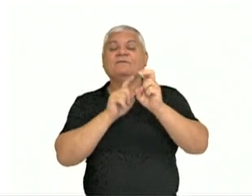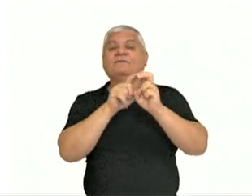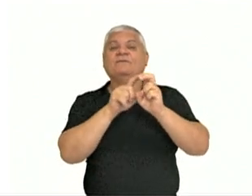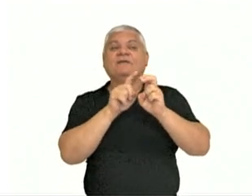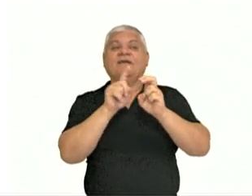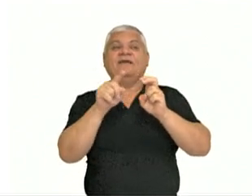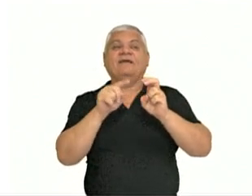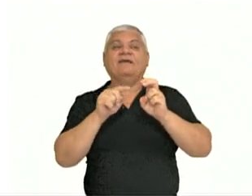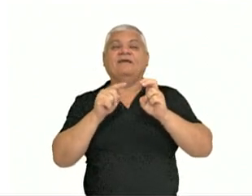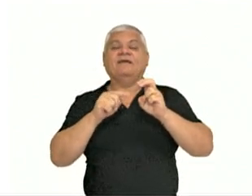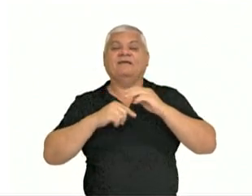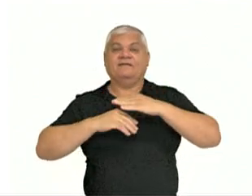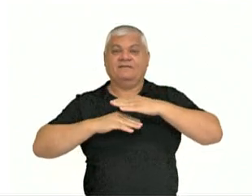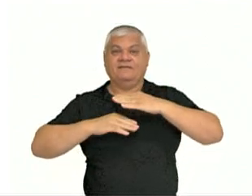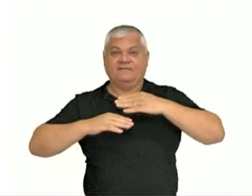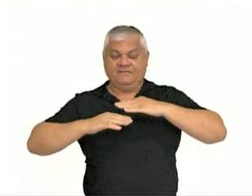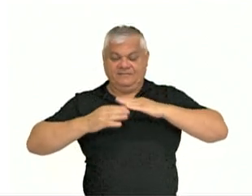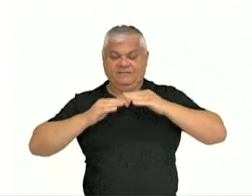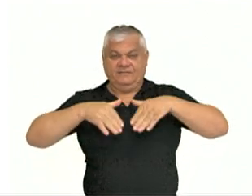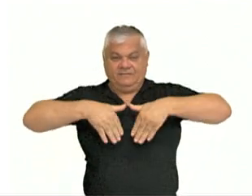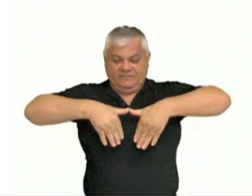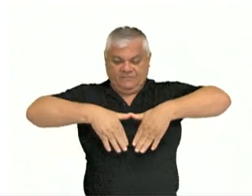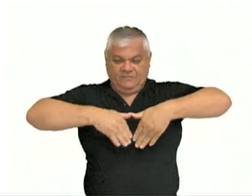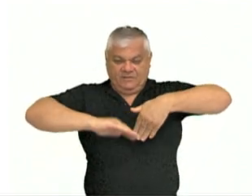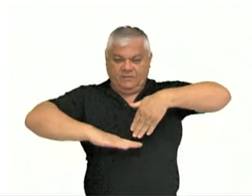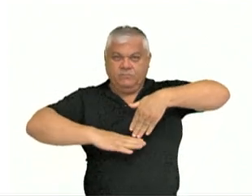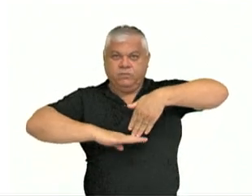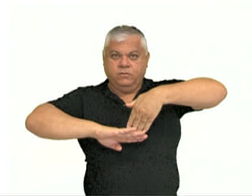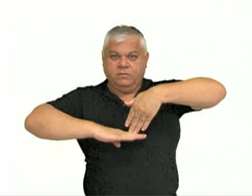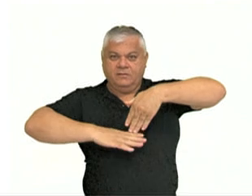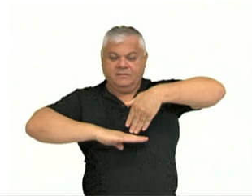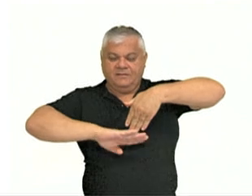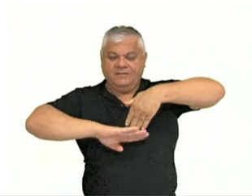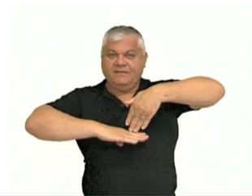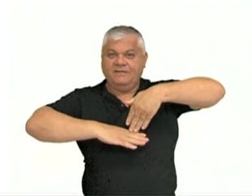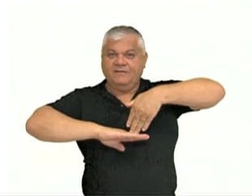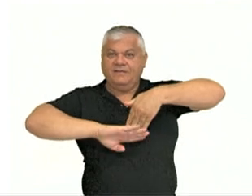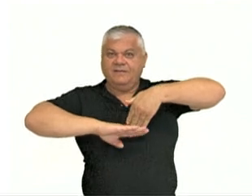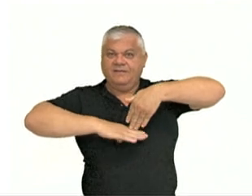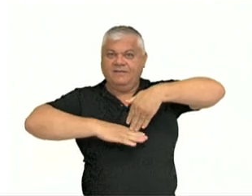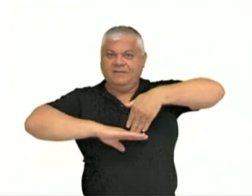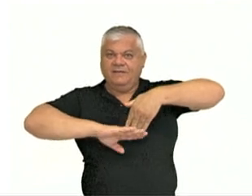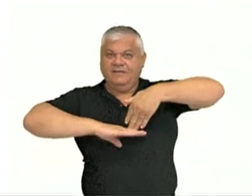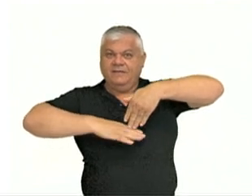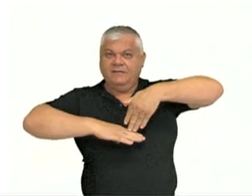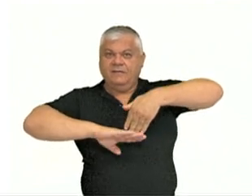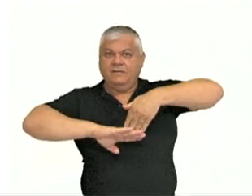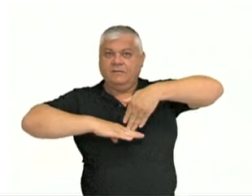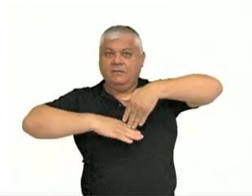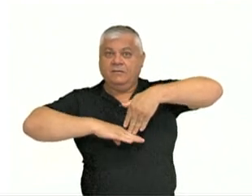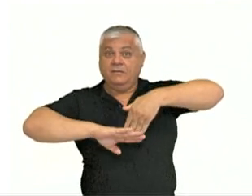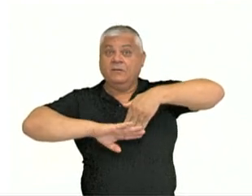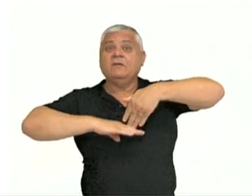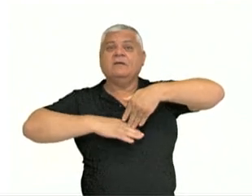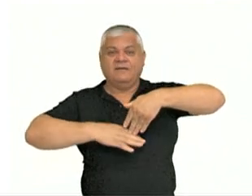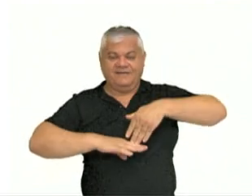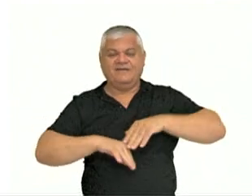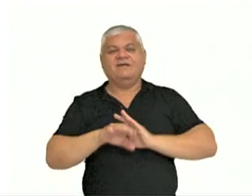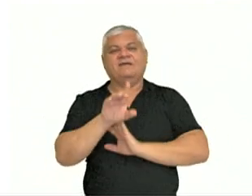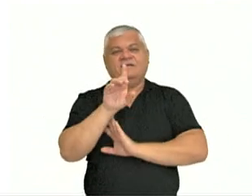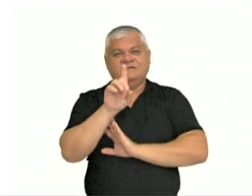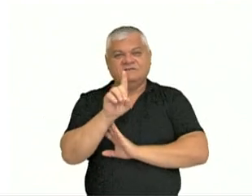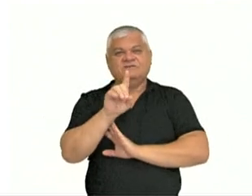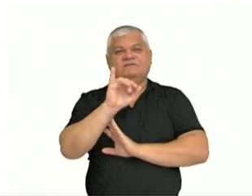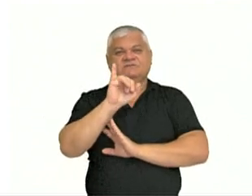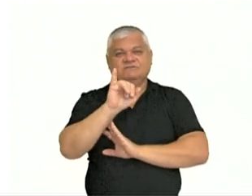essa musculatura presente debaixo dos pulmões, responsável pelo controle dos movimentos